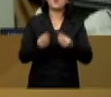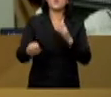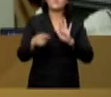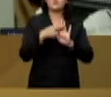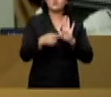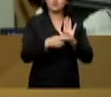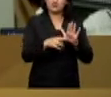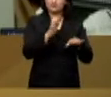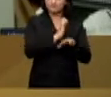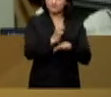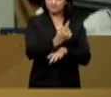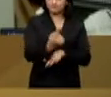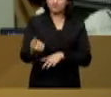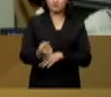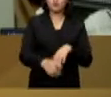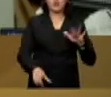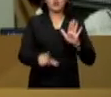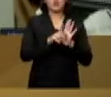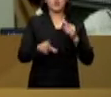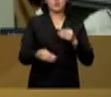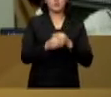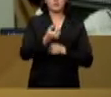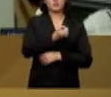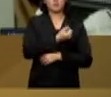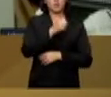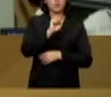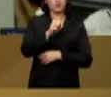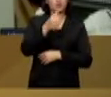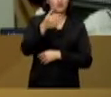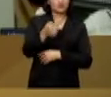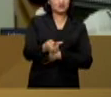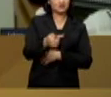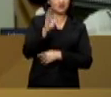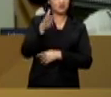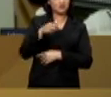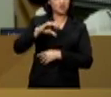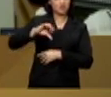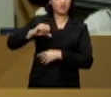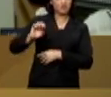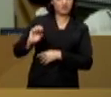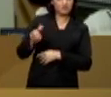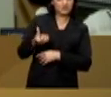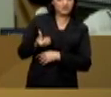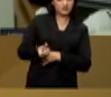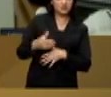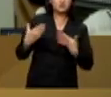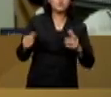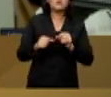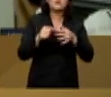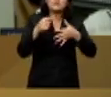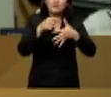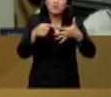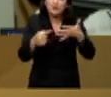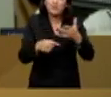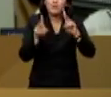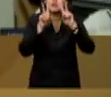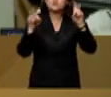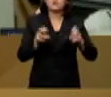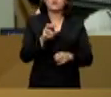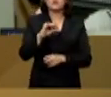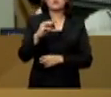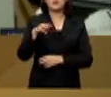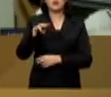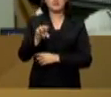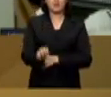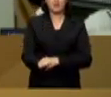Lei Complementar nº 87, de 96, ao estabelecer as balizas relativas ao ICMS, considerado